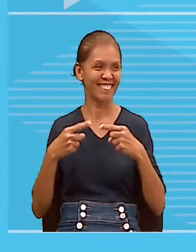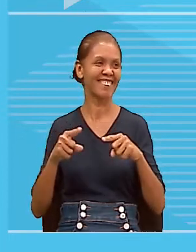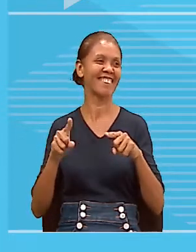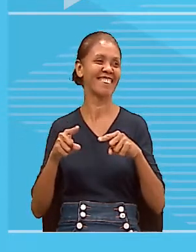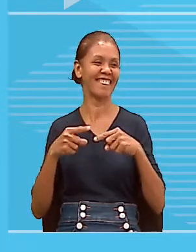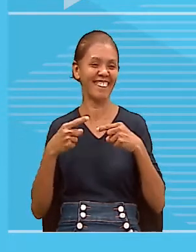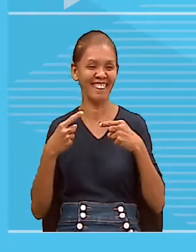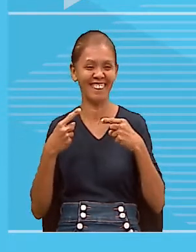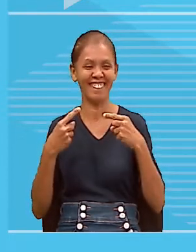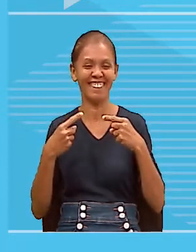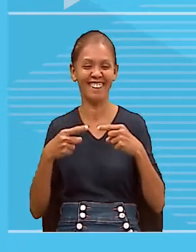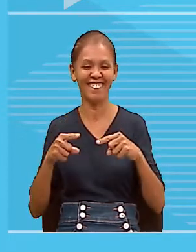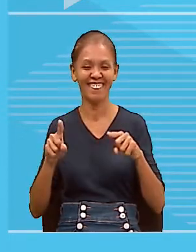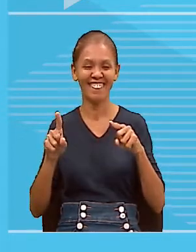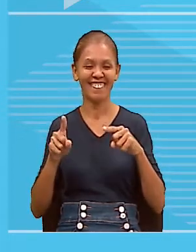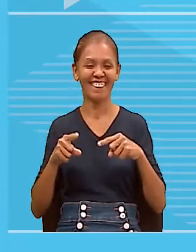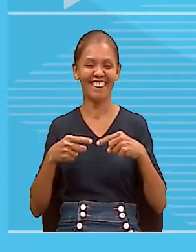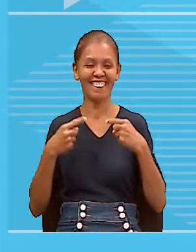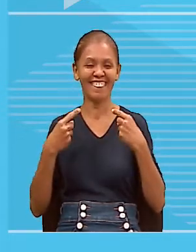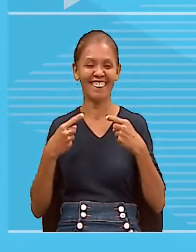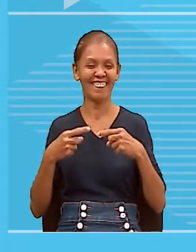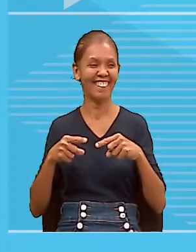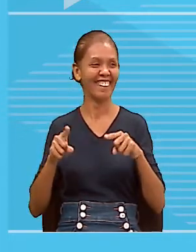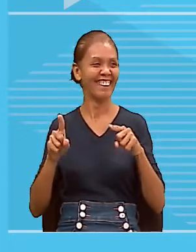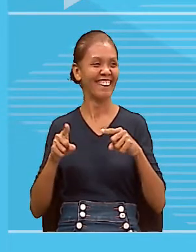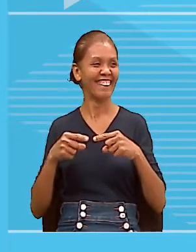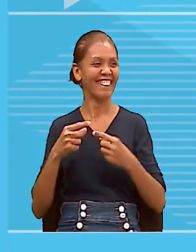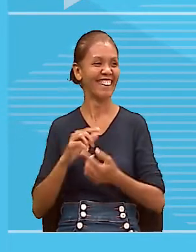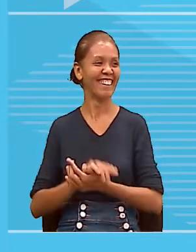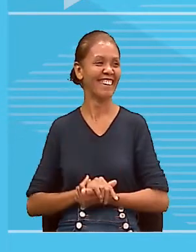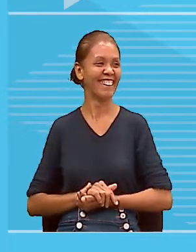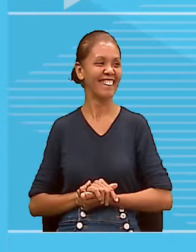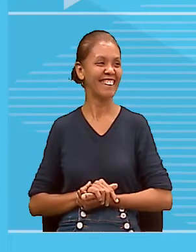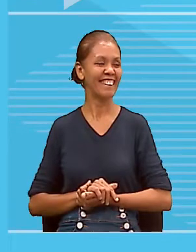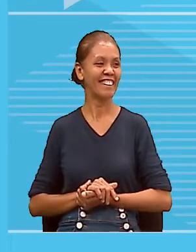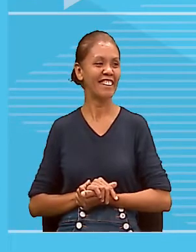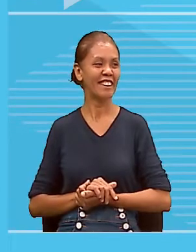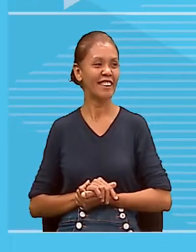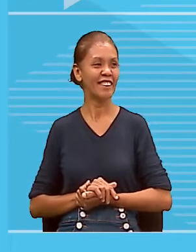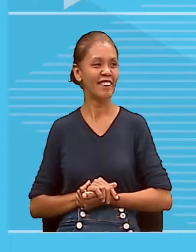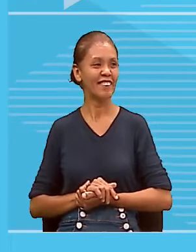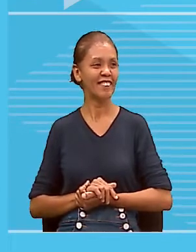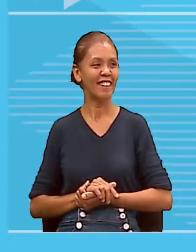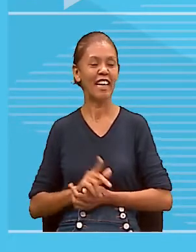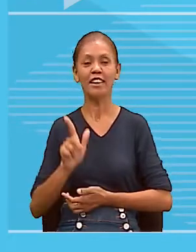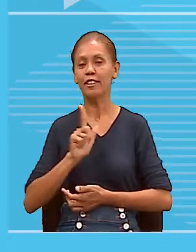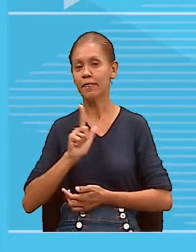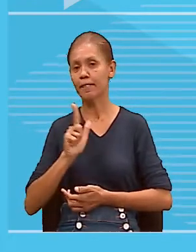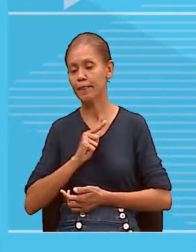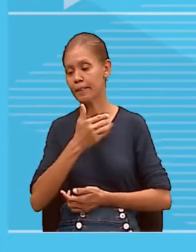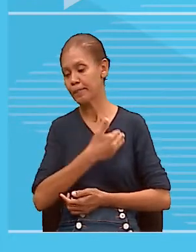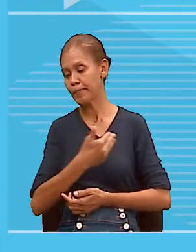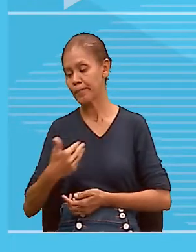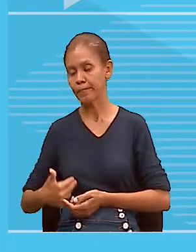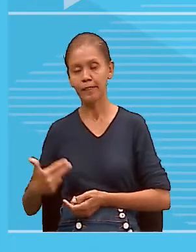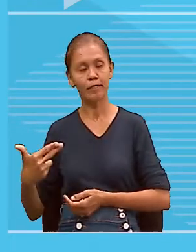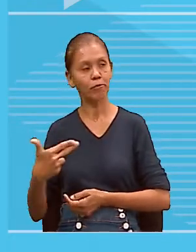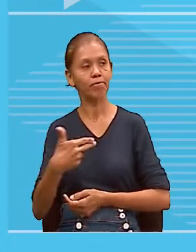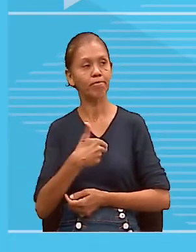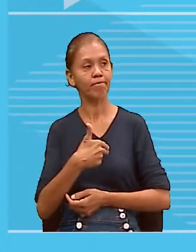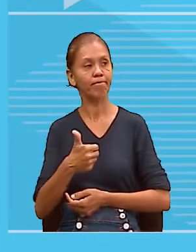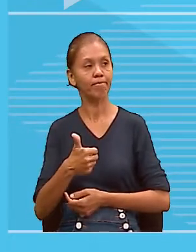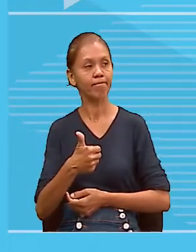é sertaneja é muitos retirantes aí nós tivemos o governo do meu amigo GG